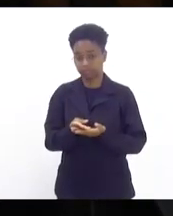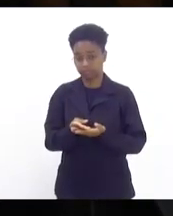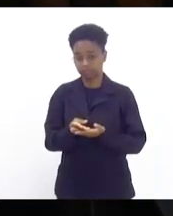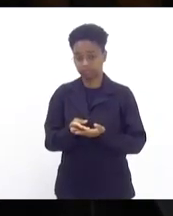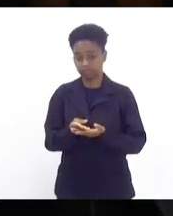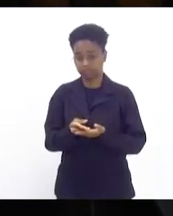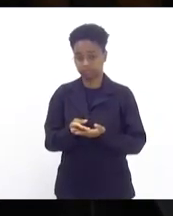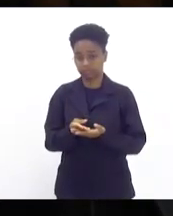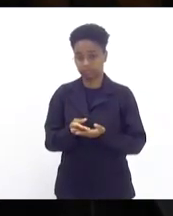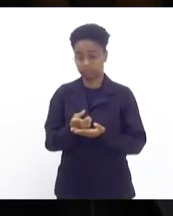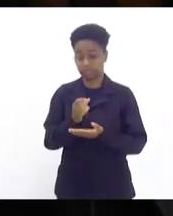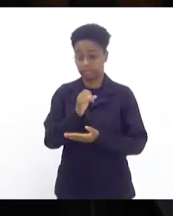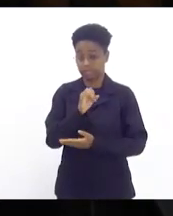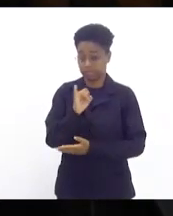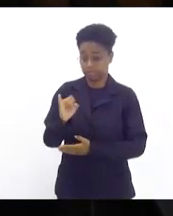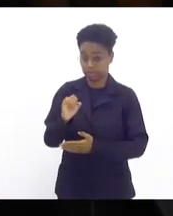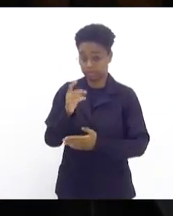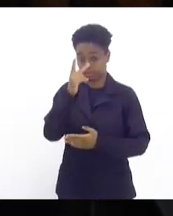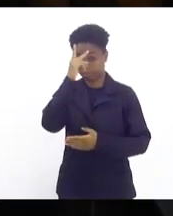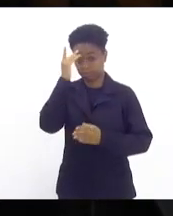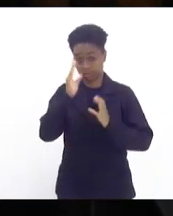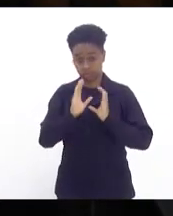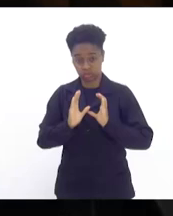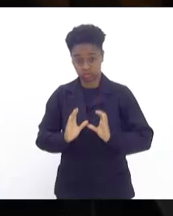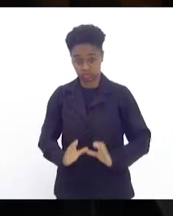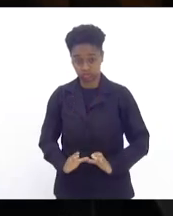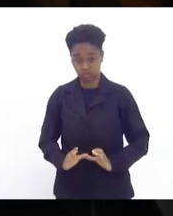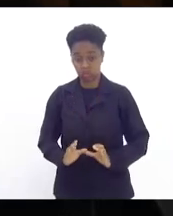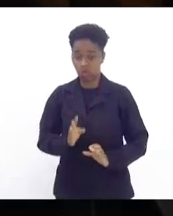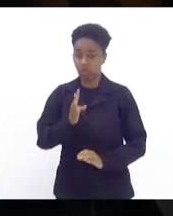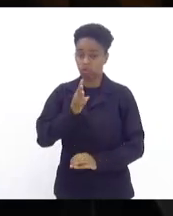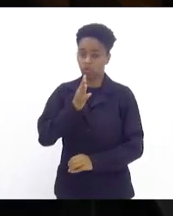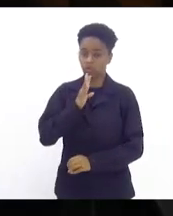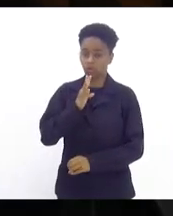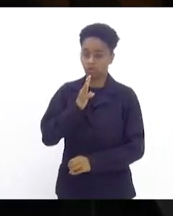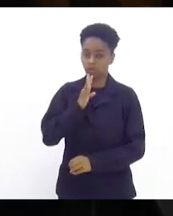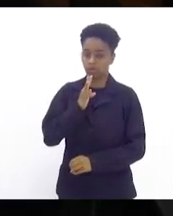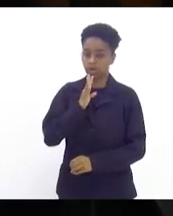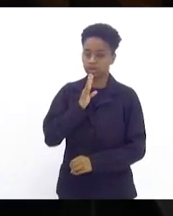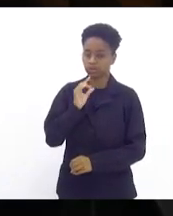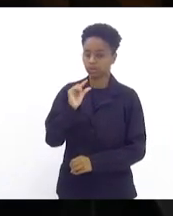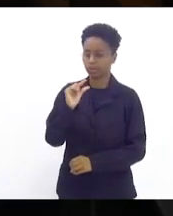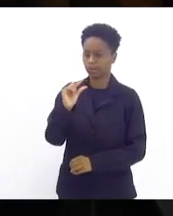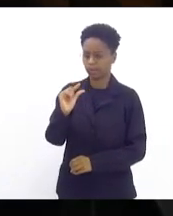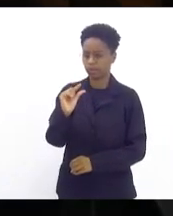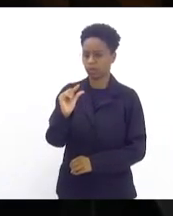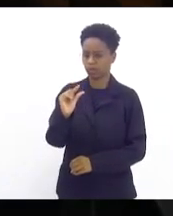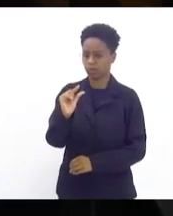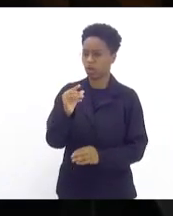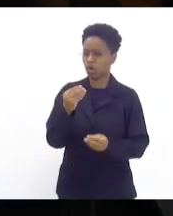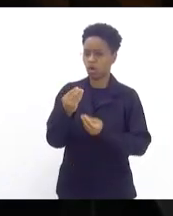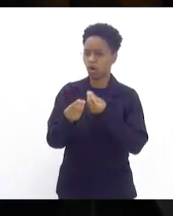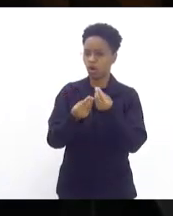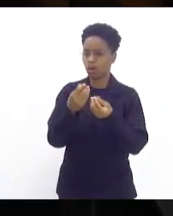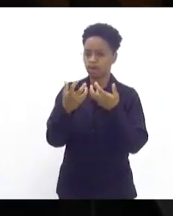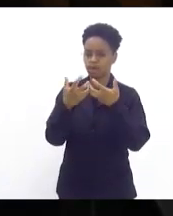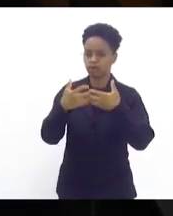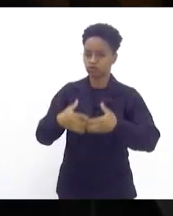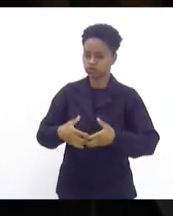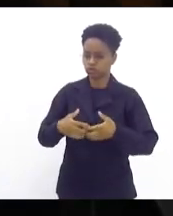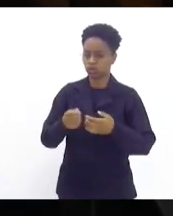o cidadão conhecer um pouco da macroeconomia